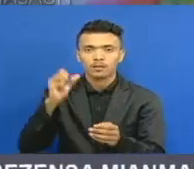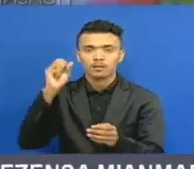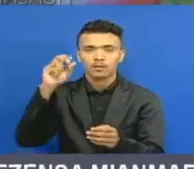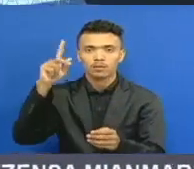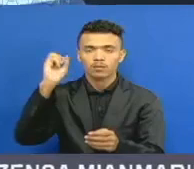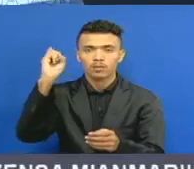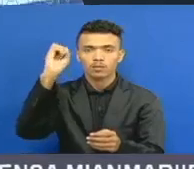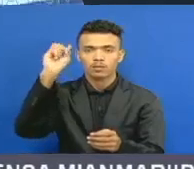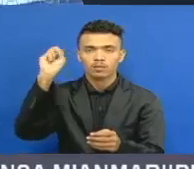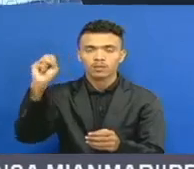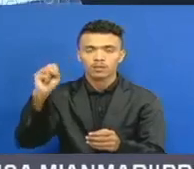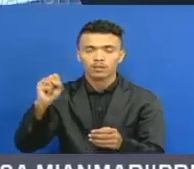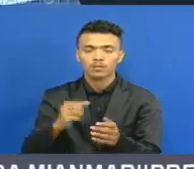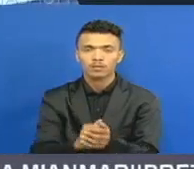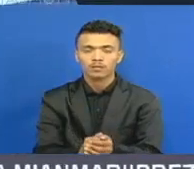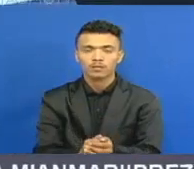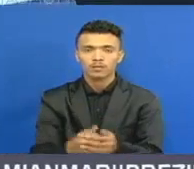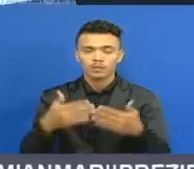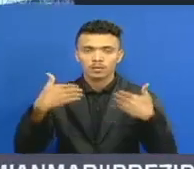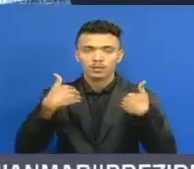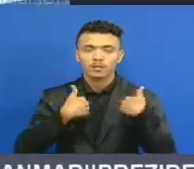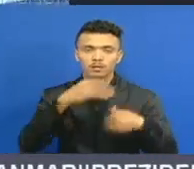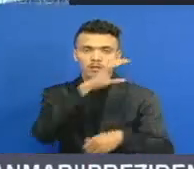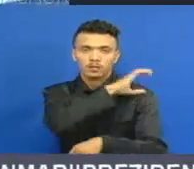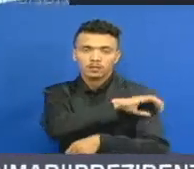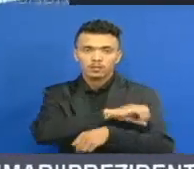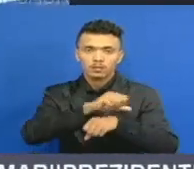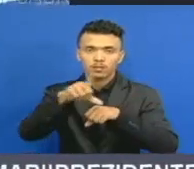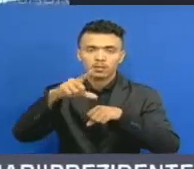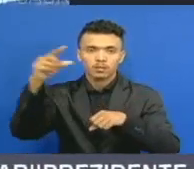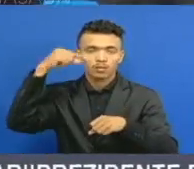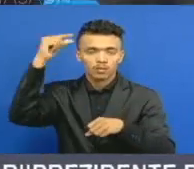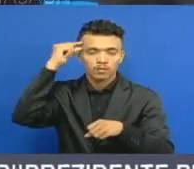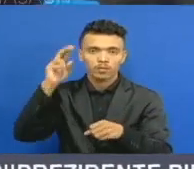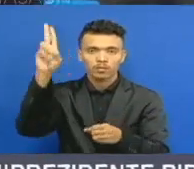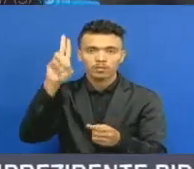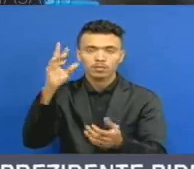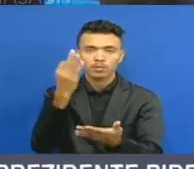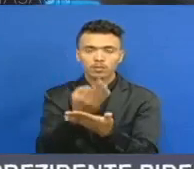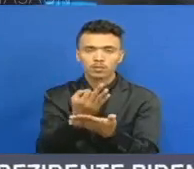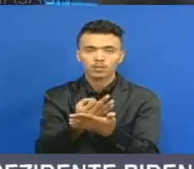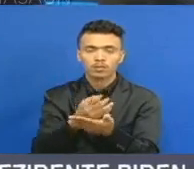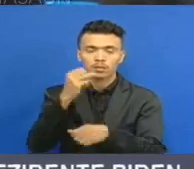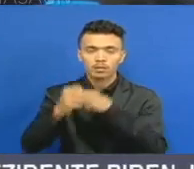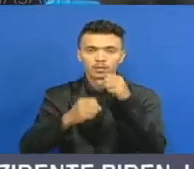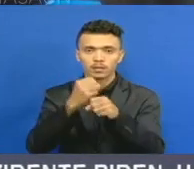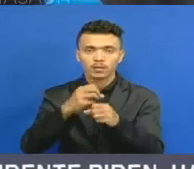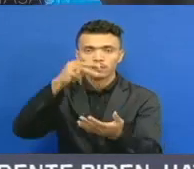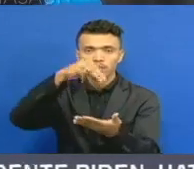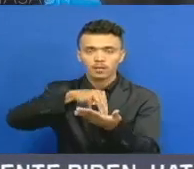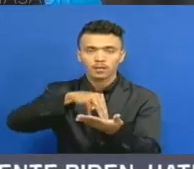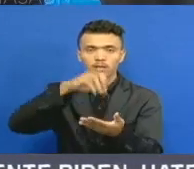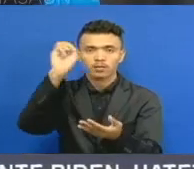intenção ida, ato integra e segurança social. O governo gasta os 100 dólares americanos, milhão